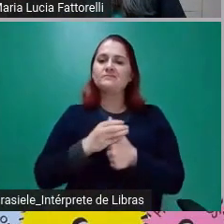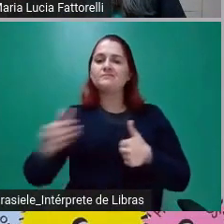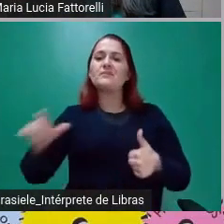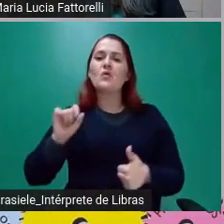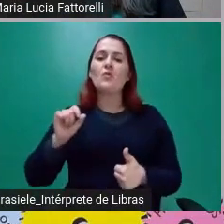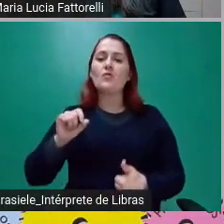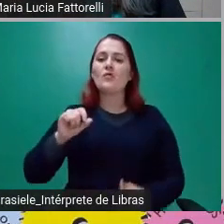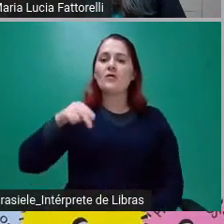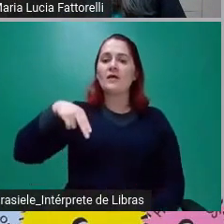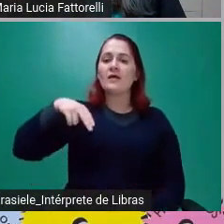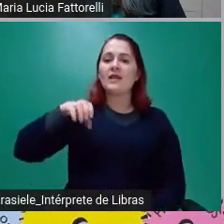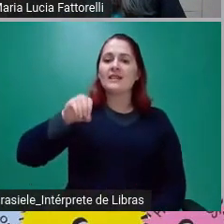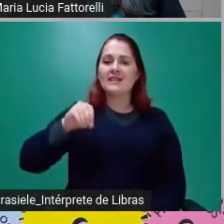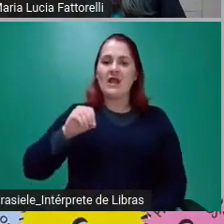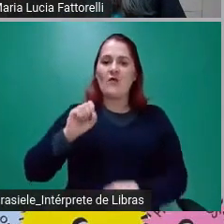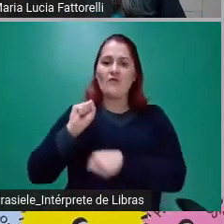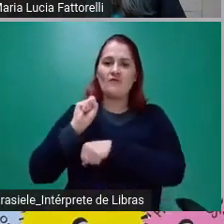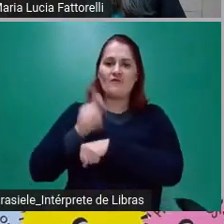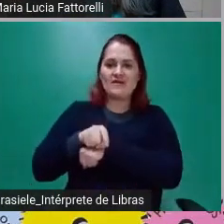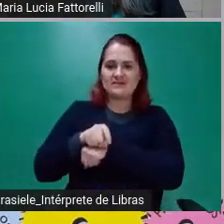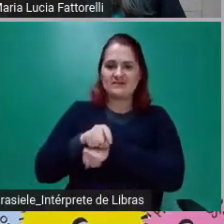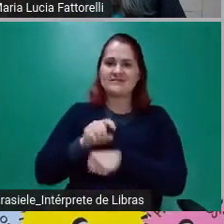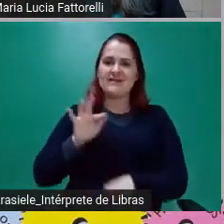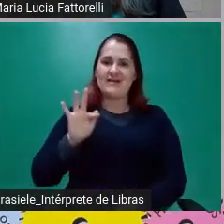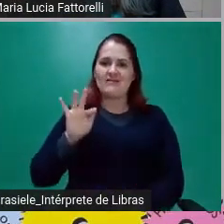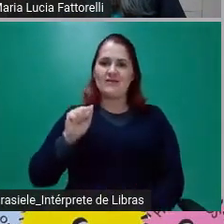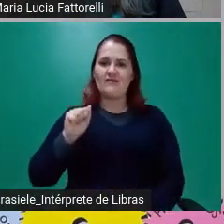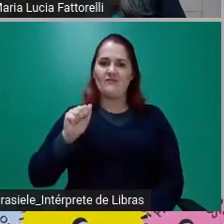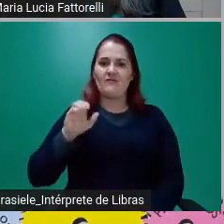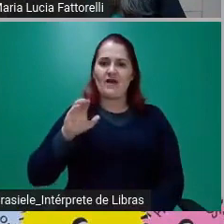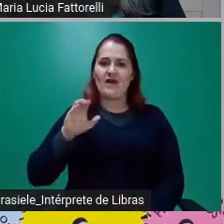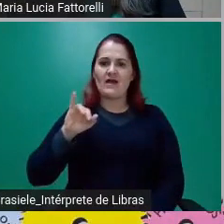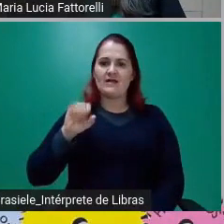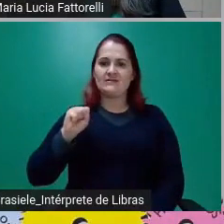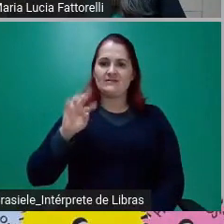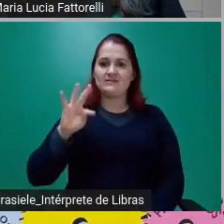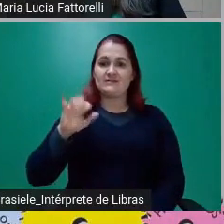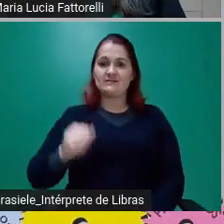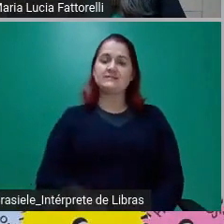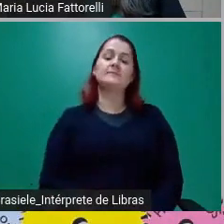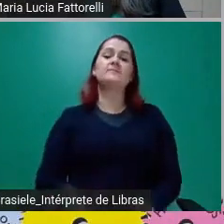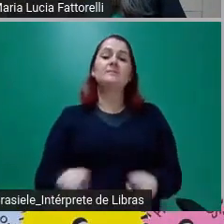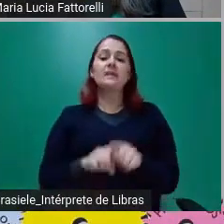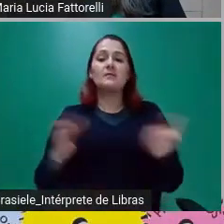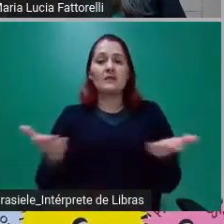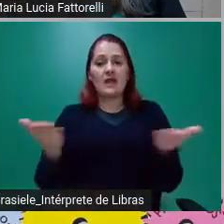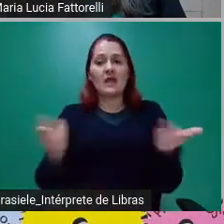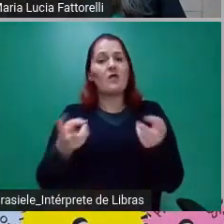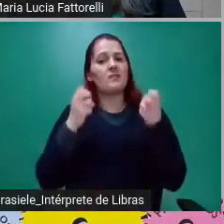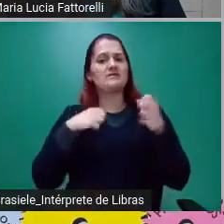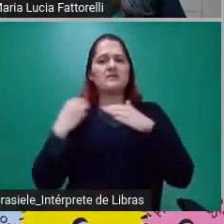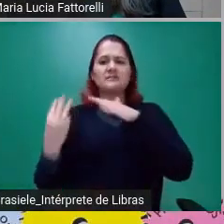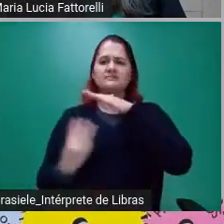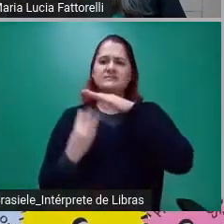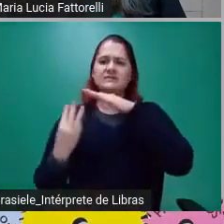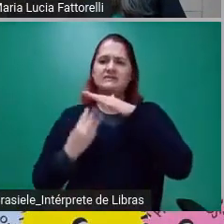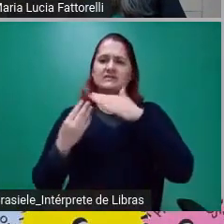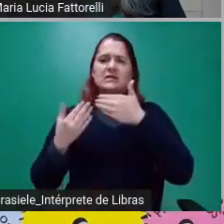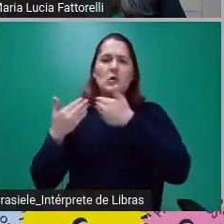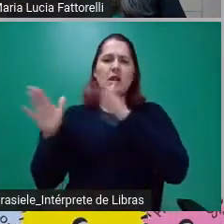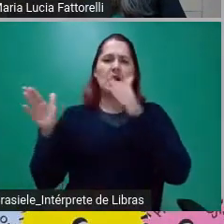a reforma trabalhista, a aprovação da terceirização ampla, geral e restrita,